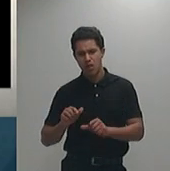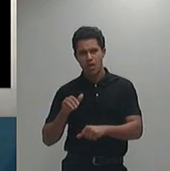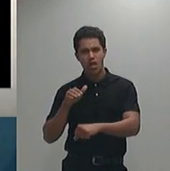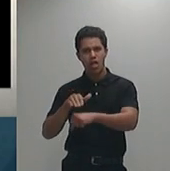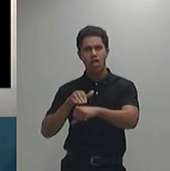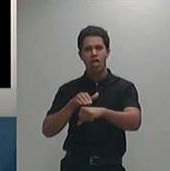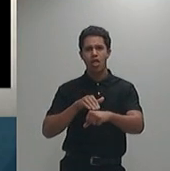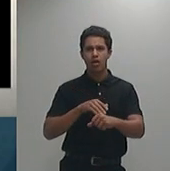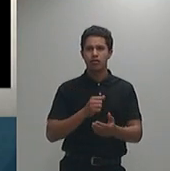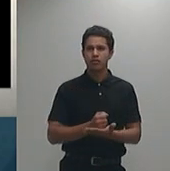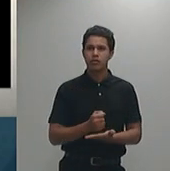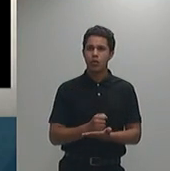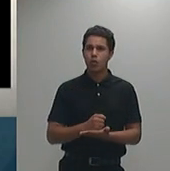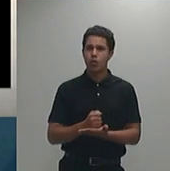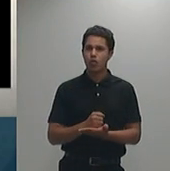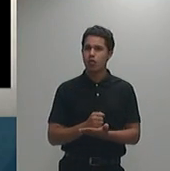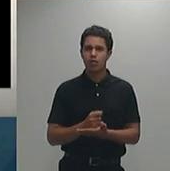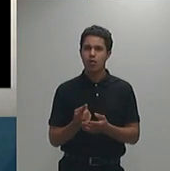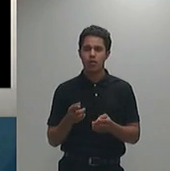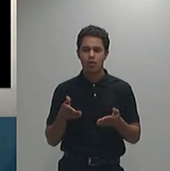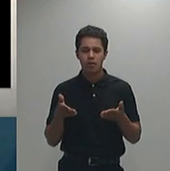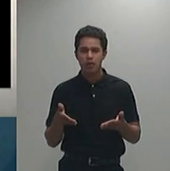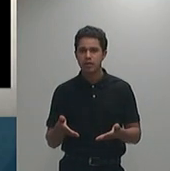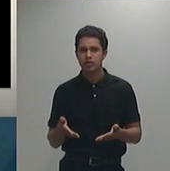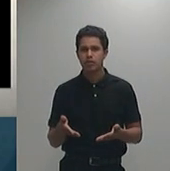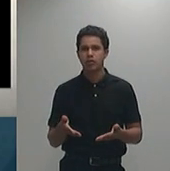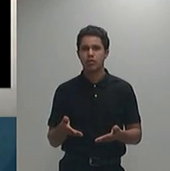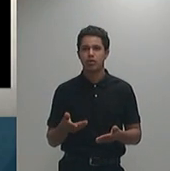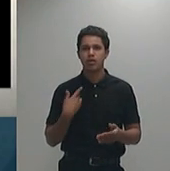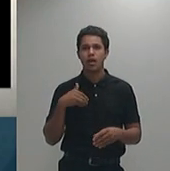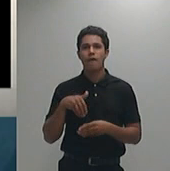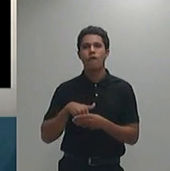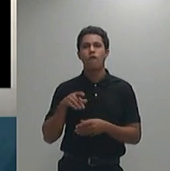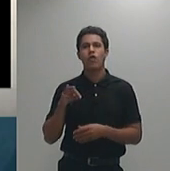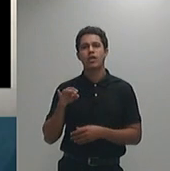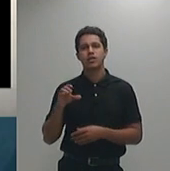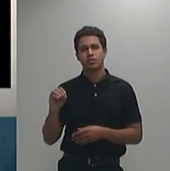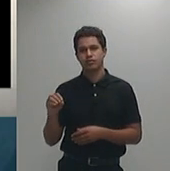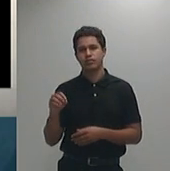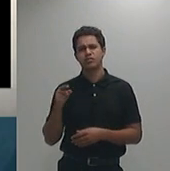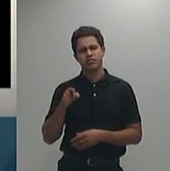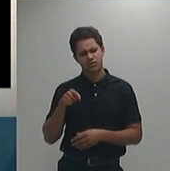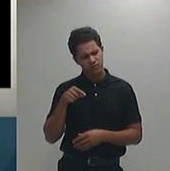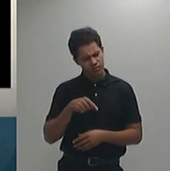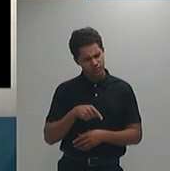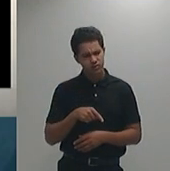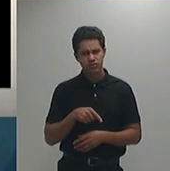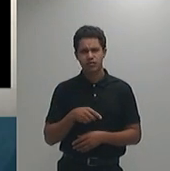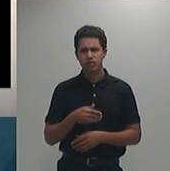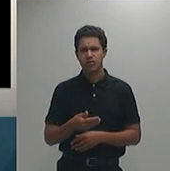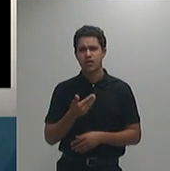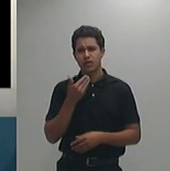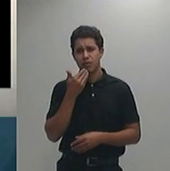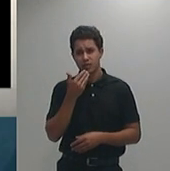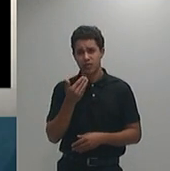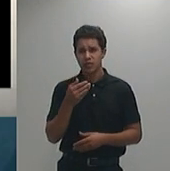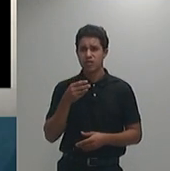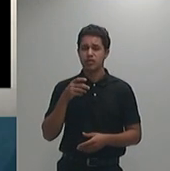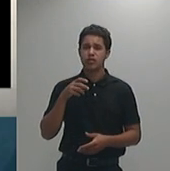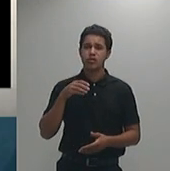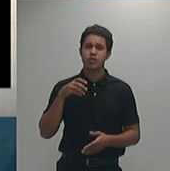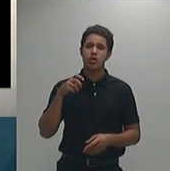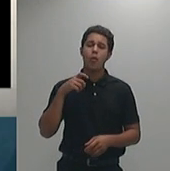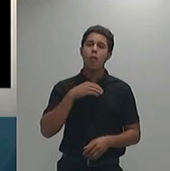o controlador não participou da votação Isso sim seria ferir de morte o